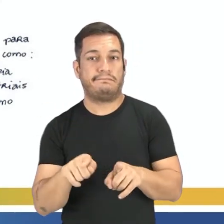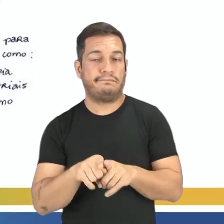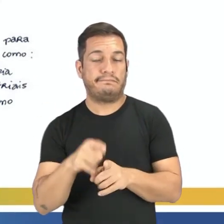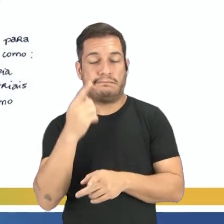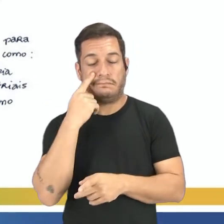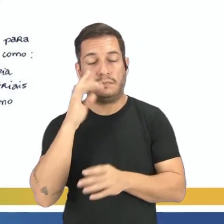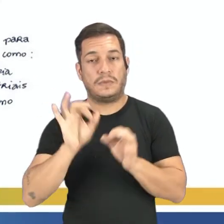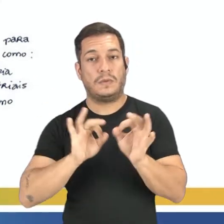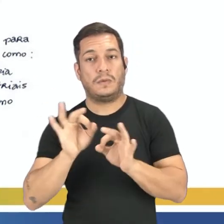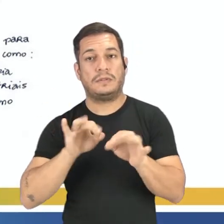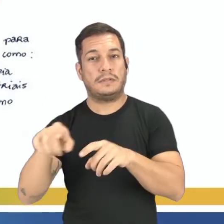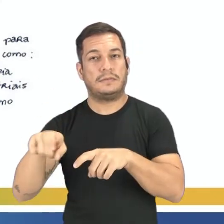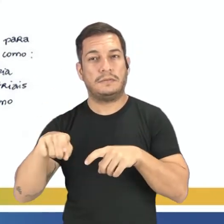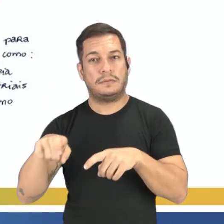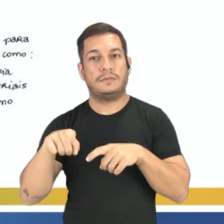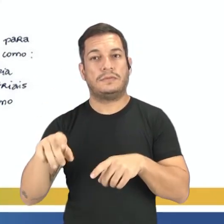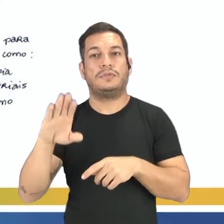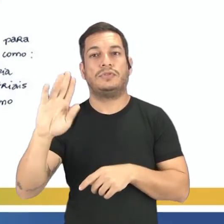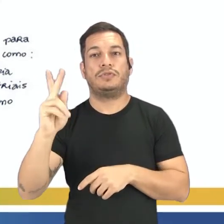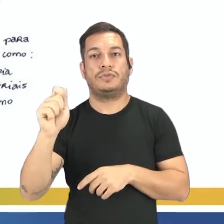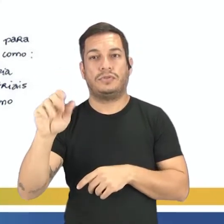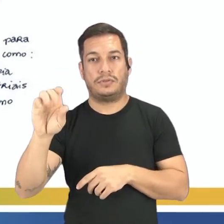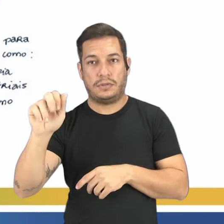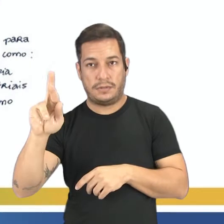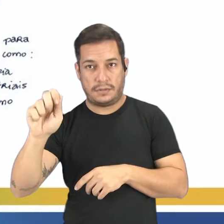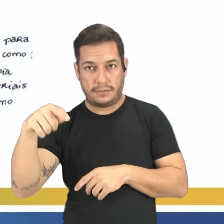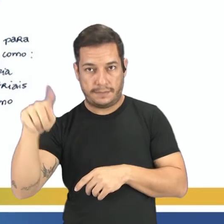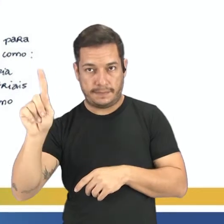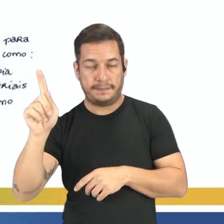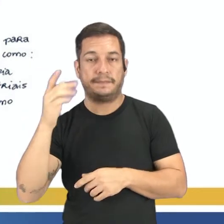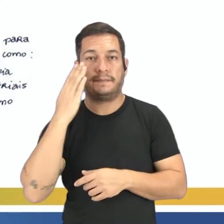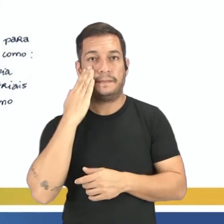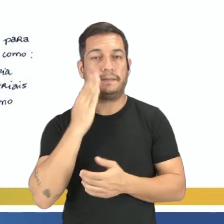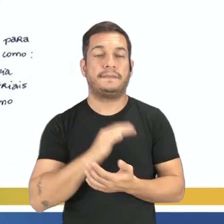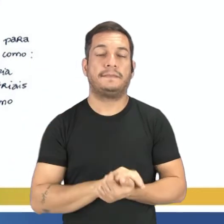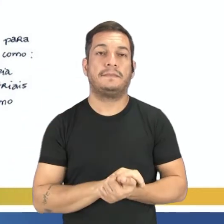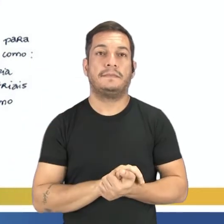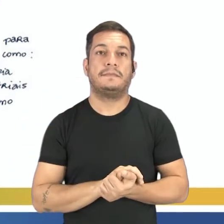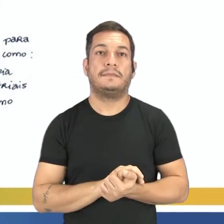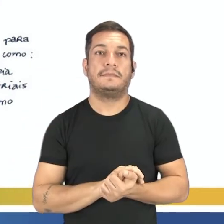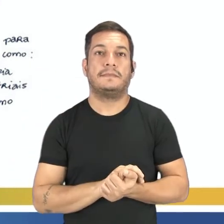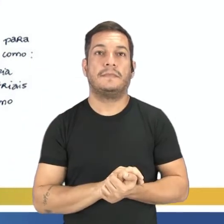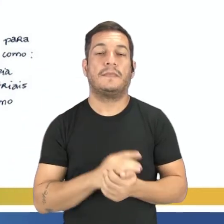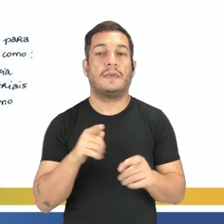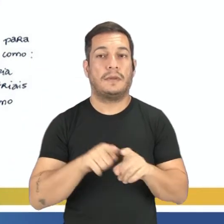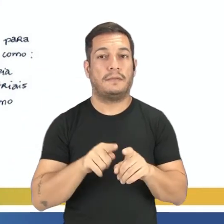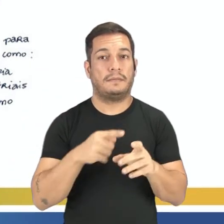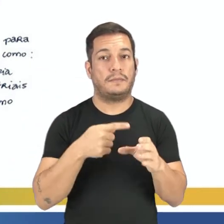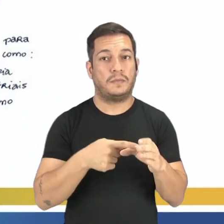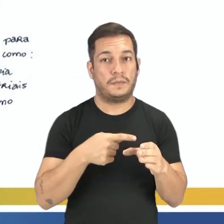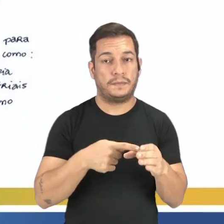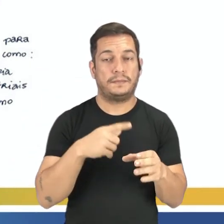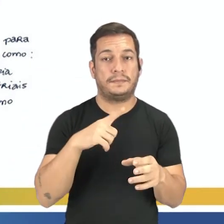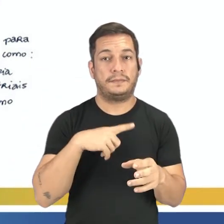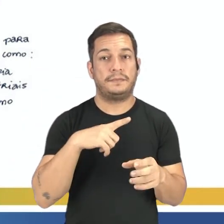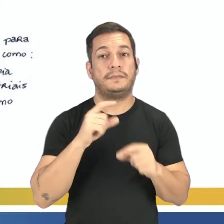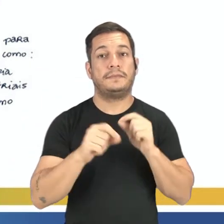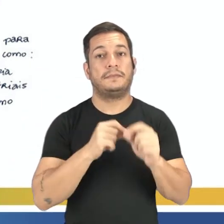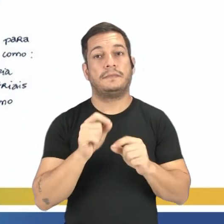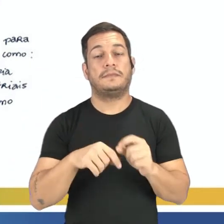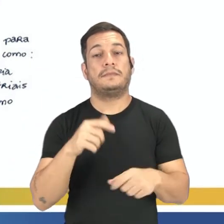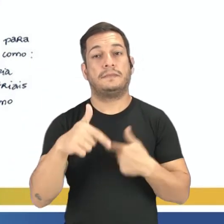é formado por chácaras, né? As pequenas propriedades. No espaço urbano, a gente pode destacar como